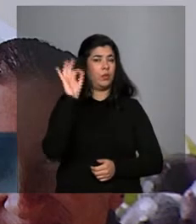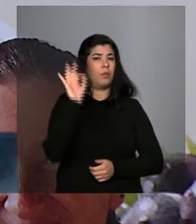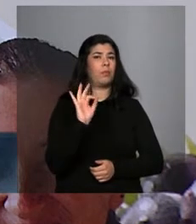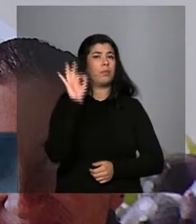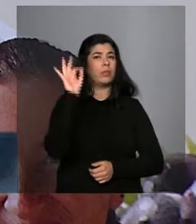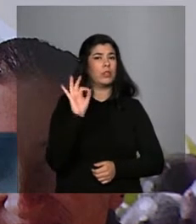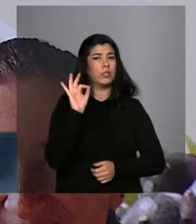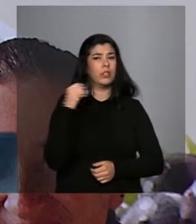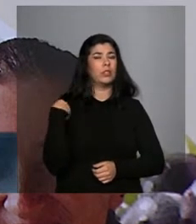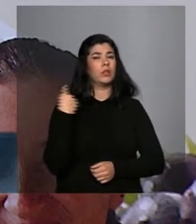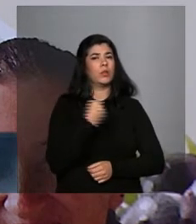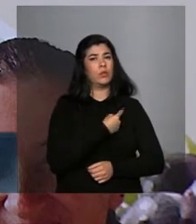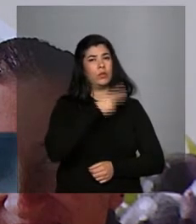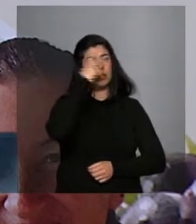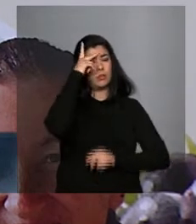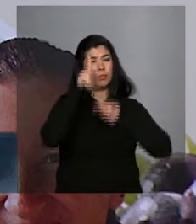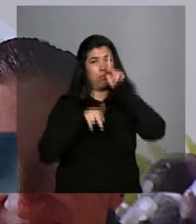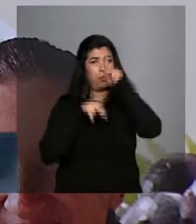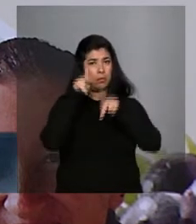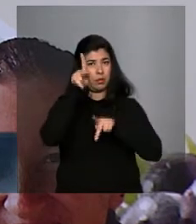50% da nossa população